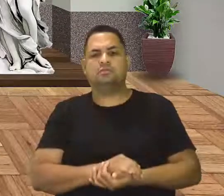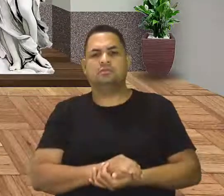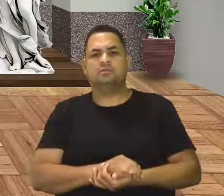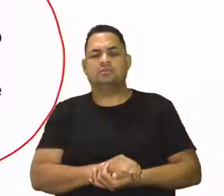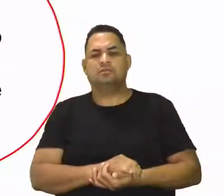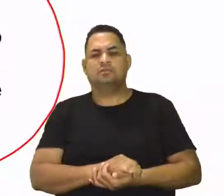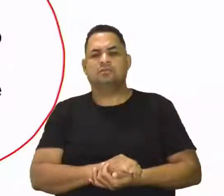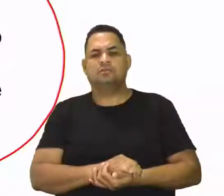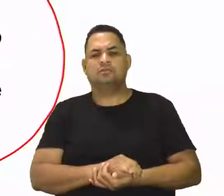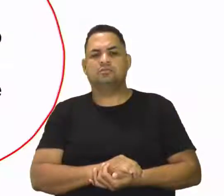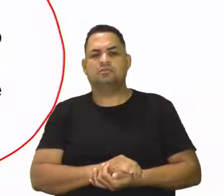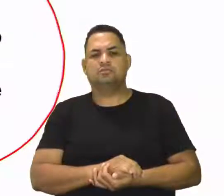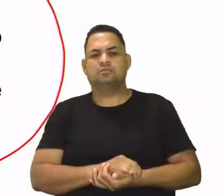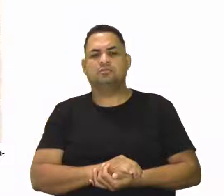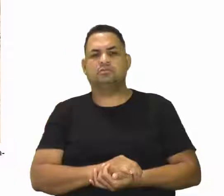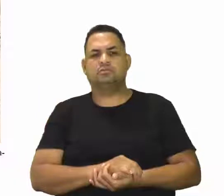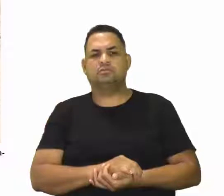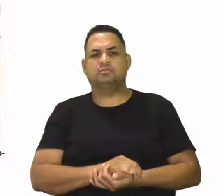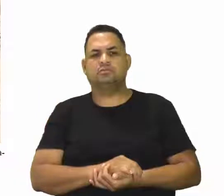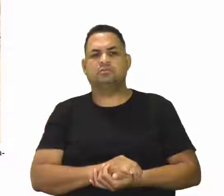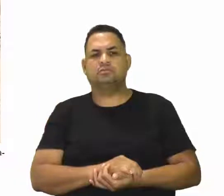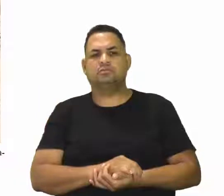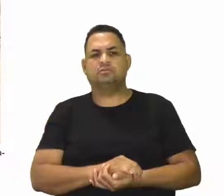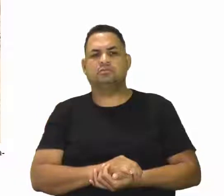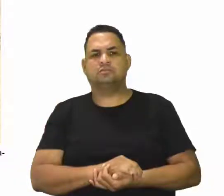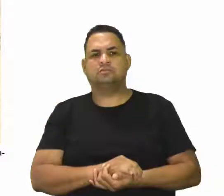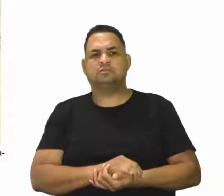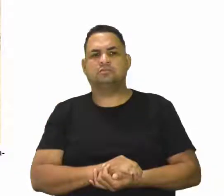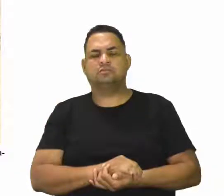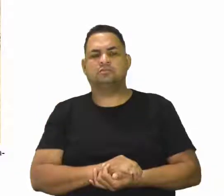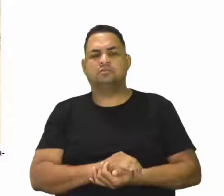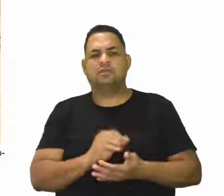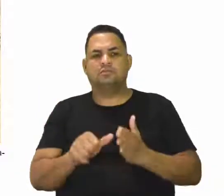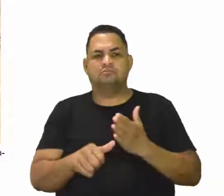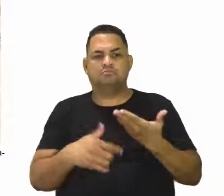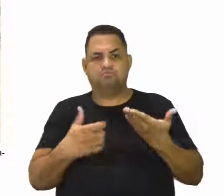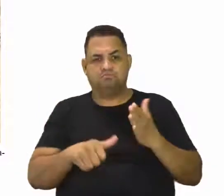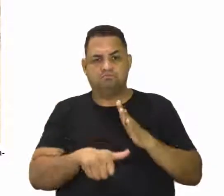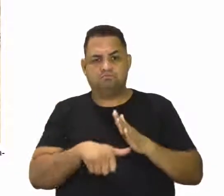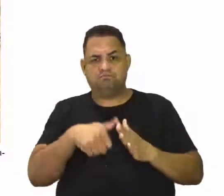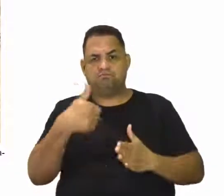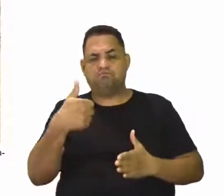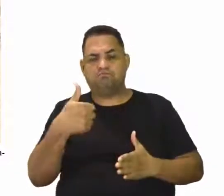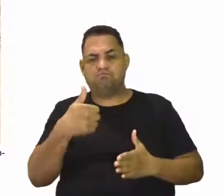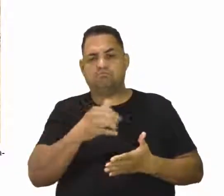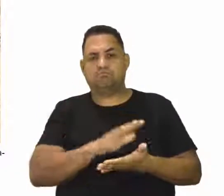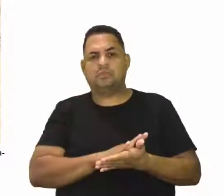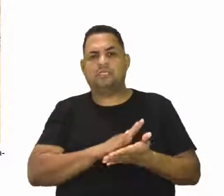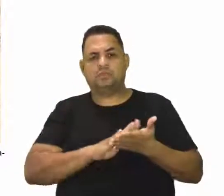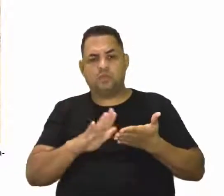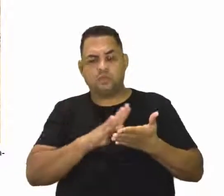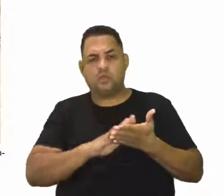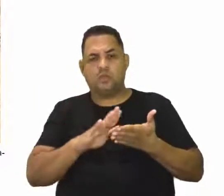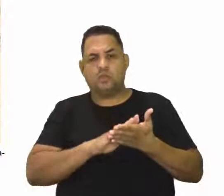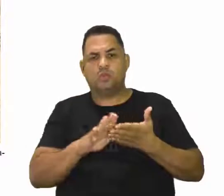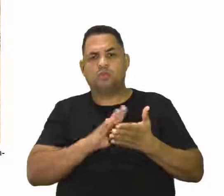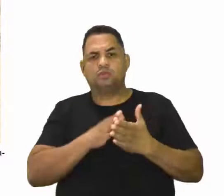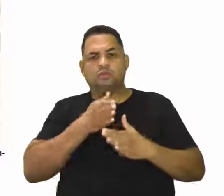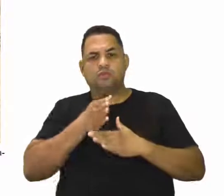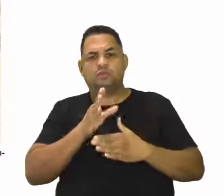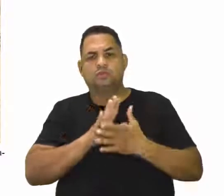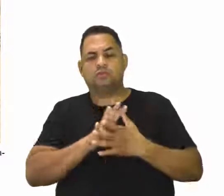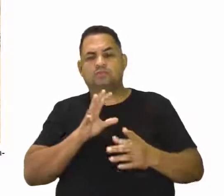na tela Vamos lá olha lá primeiramente os gastos se